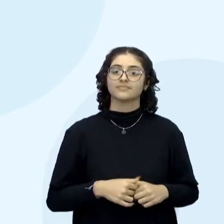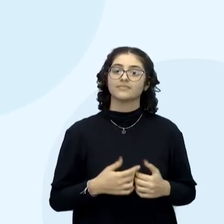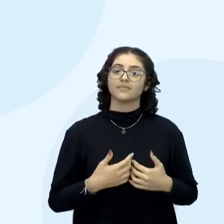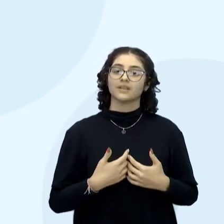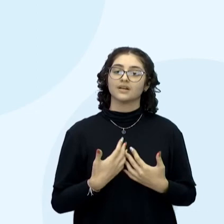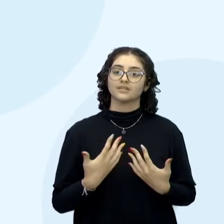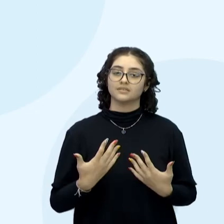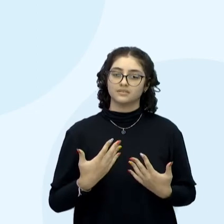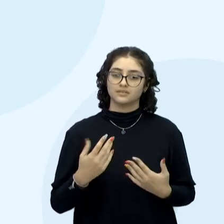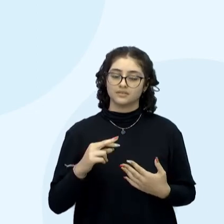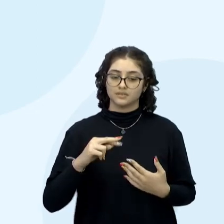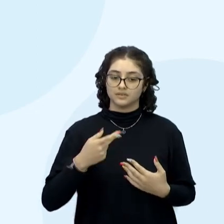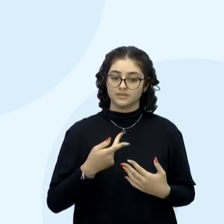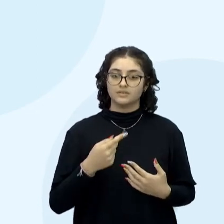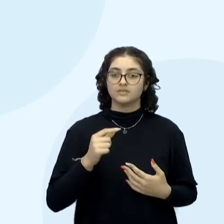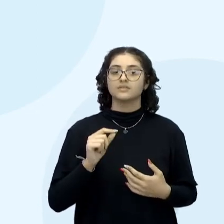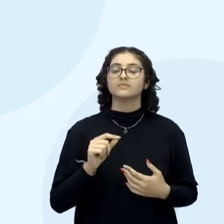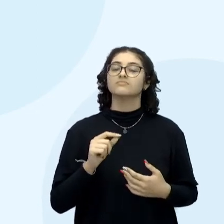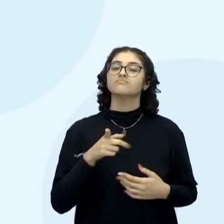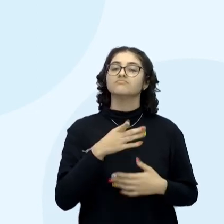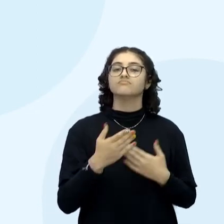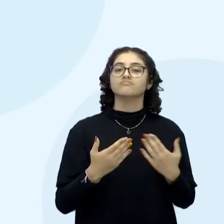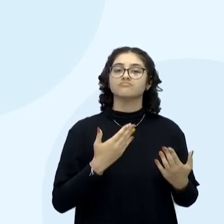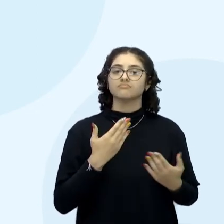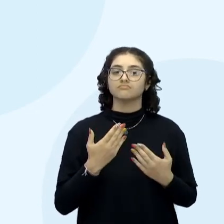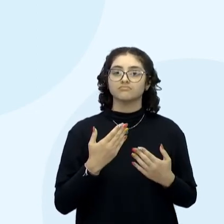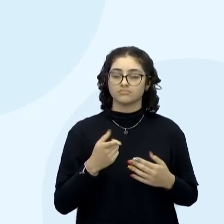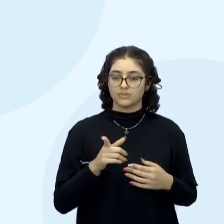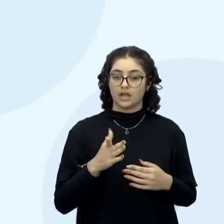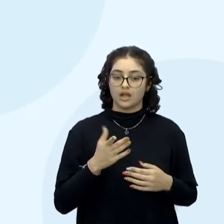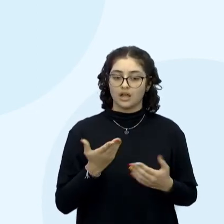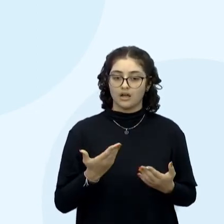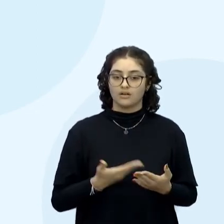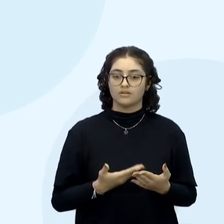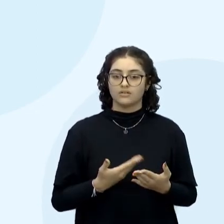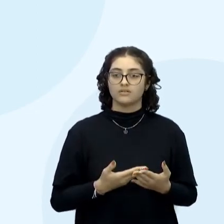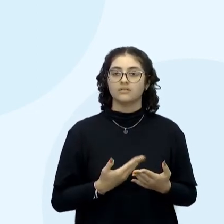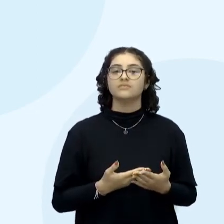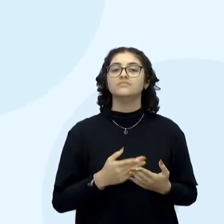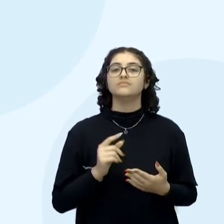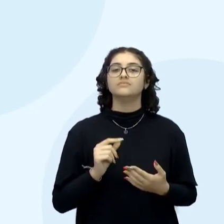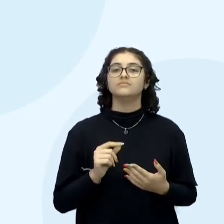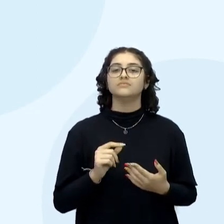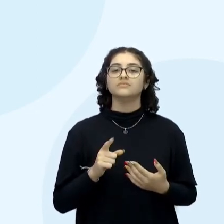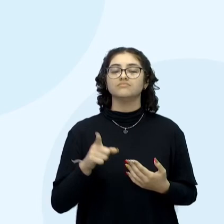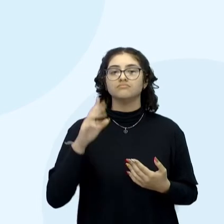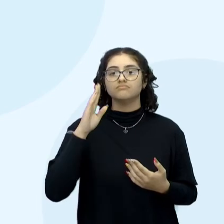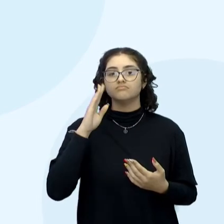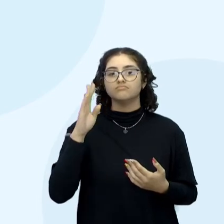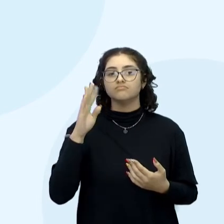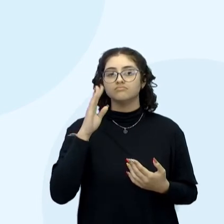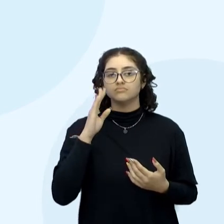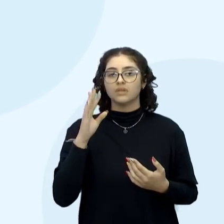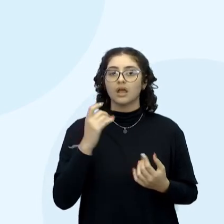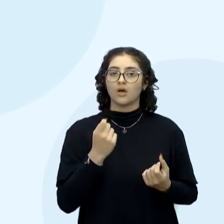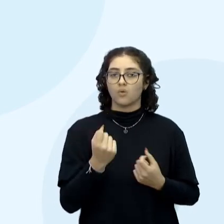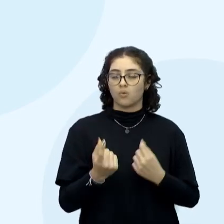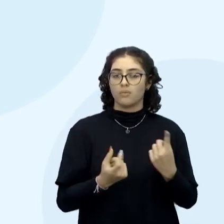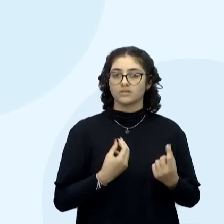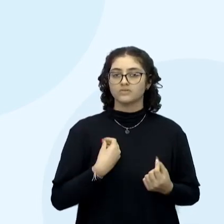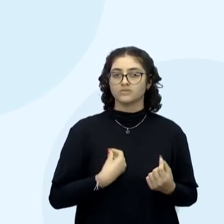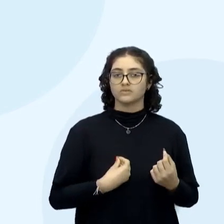chave interpretativa que a gente propõe, que a gente seguiu ao longo dessa aula, foi a de pensar que algumas